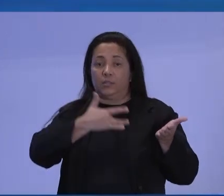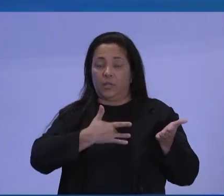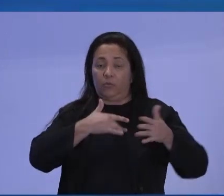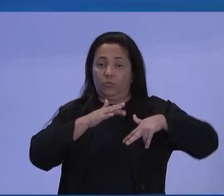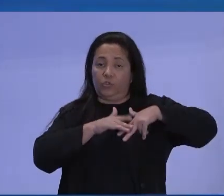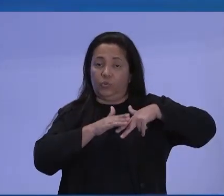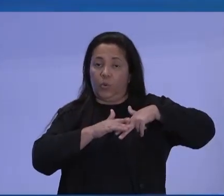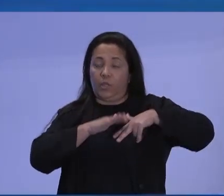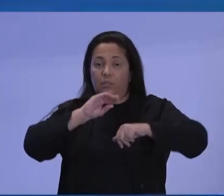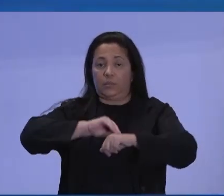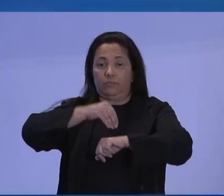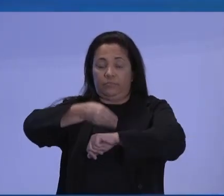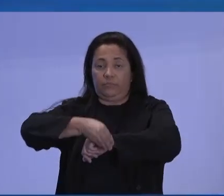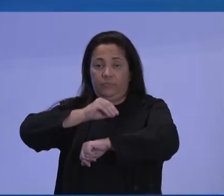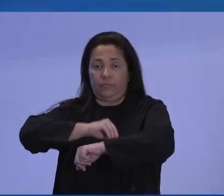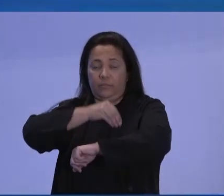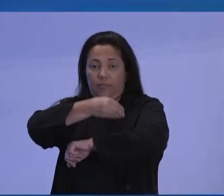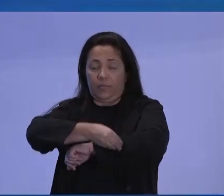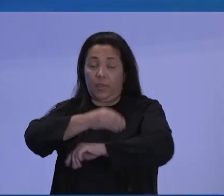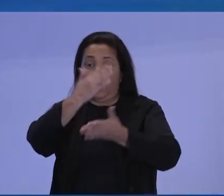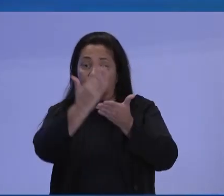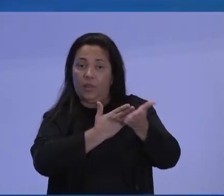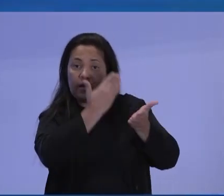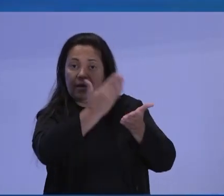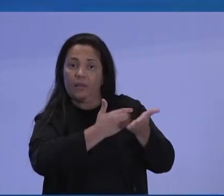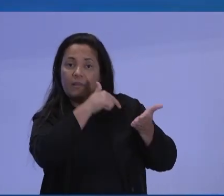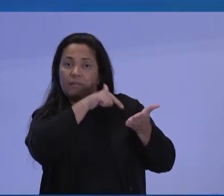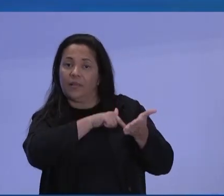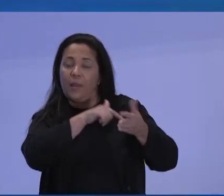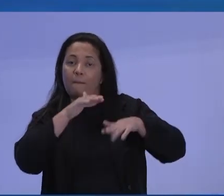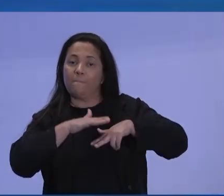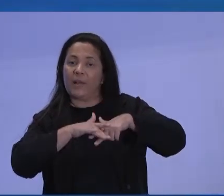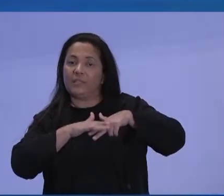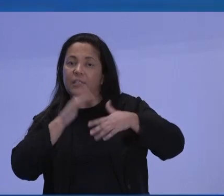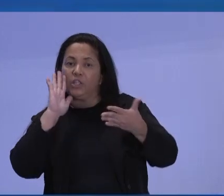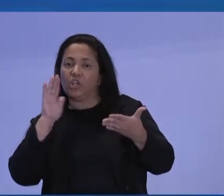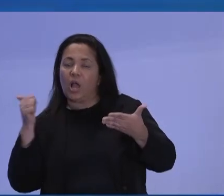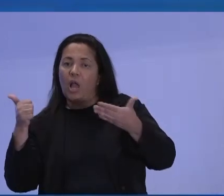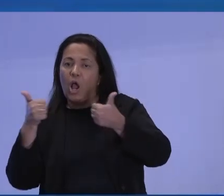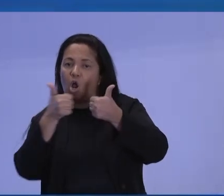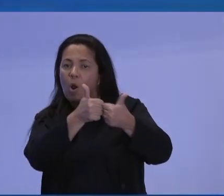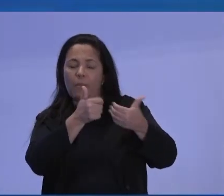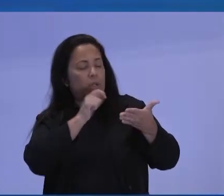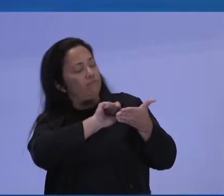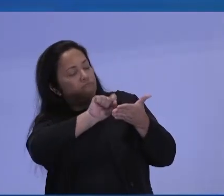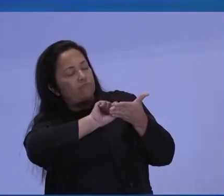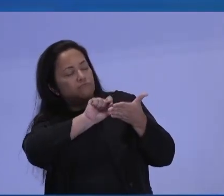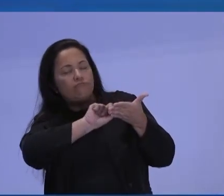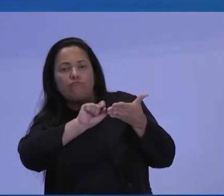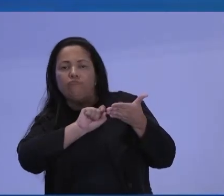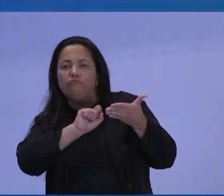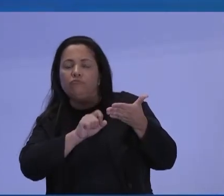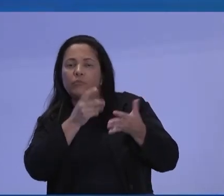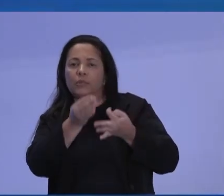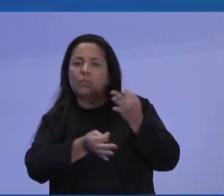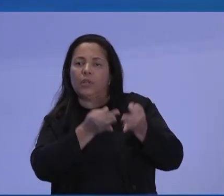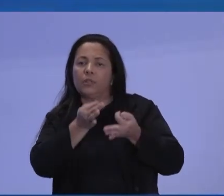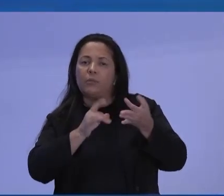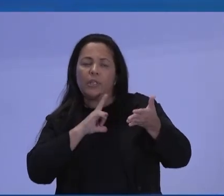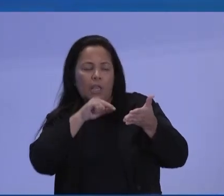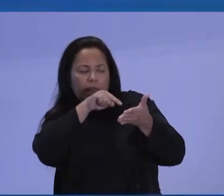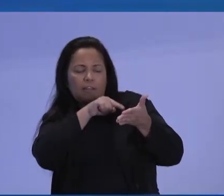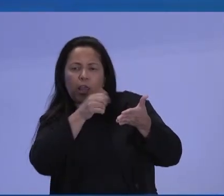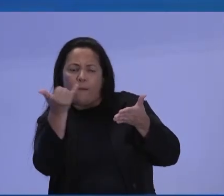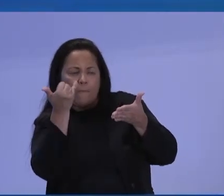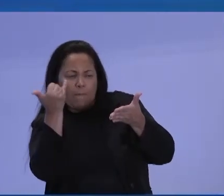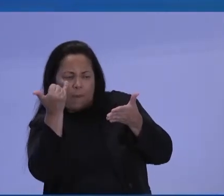pela hanseníase, que é um instrumento para que o paciente acompanhe e registre o seu tratamento e tenha em mãos orientações